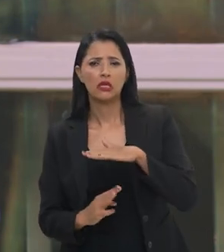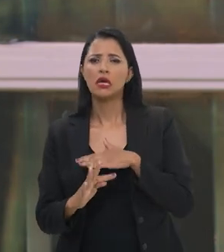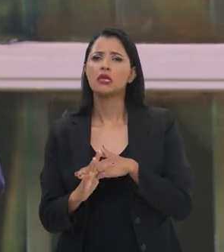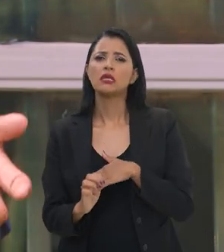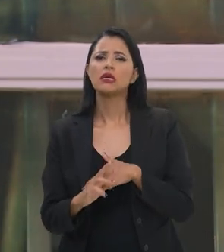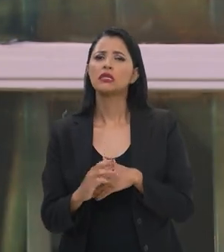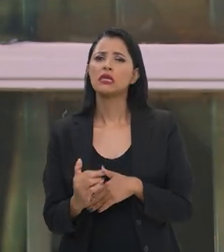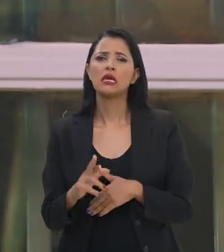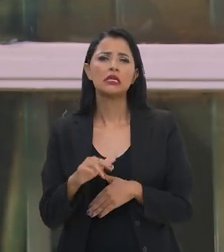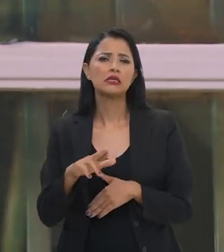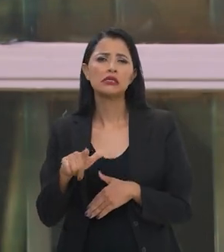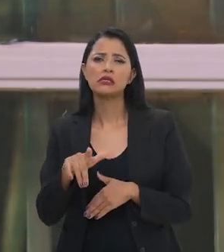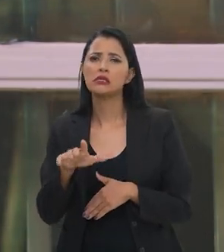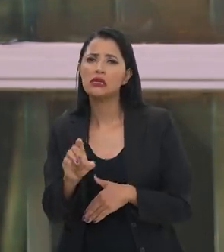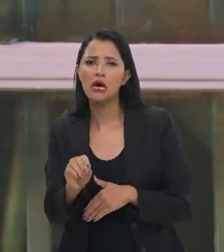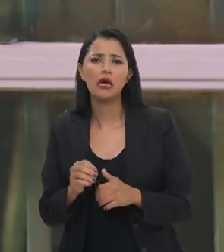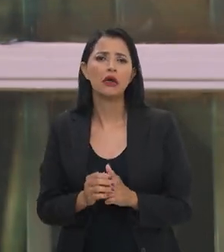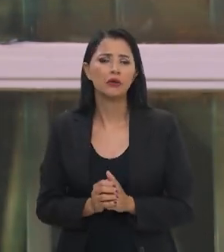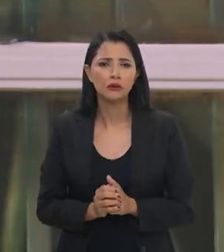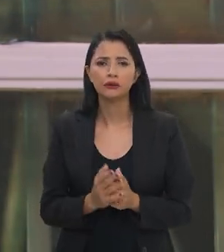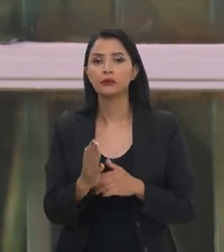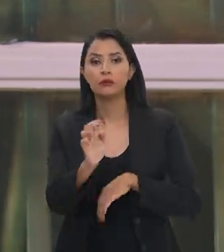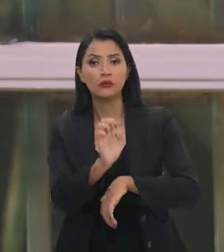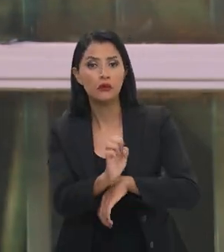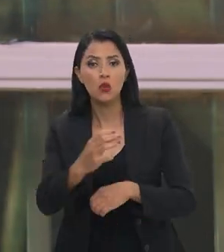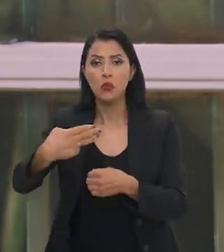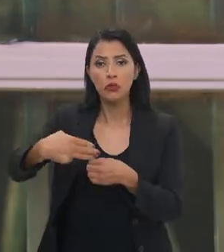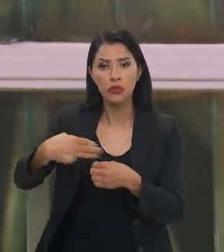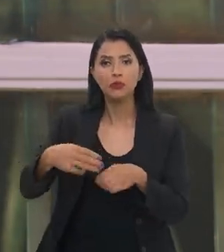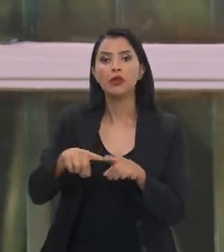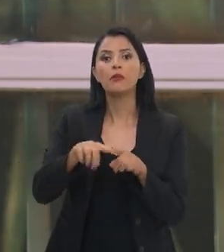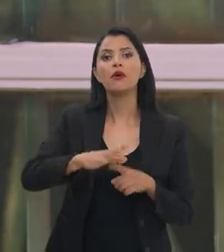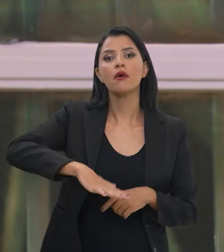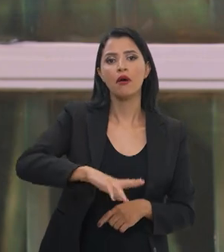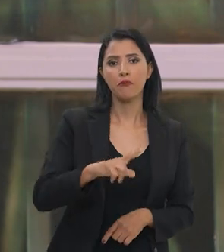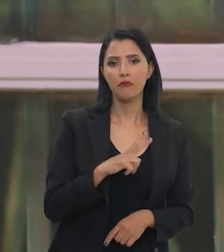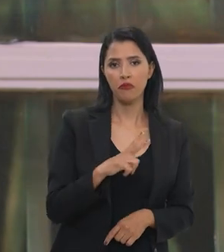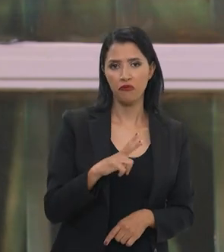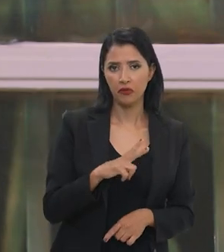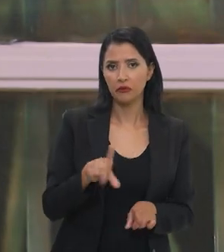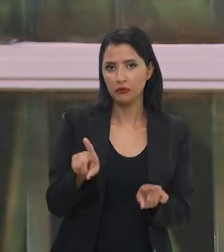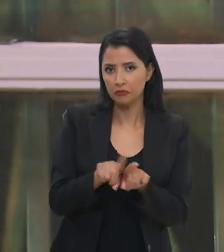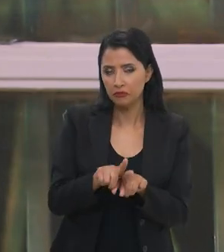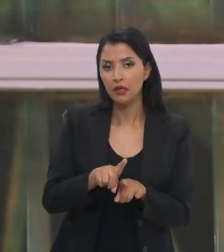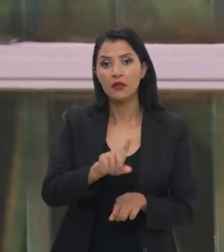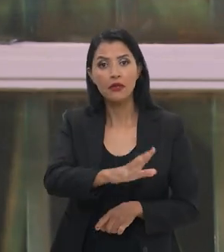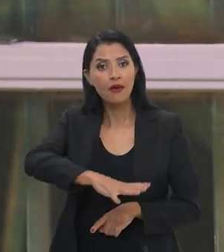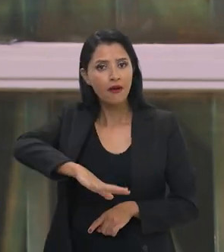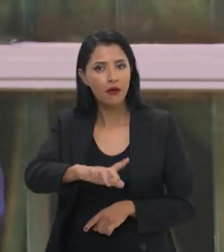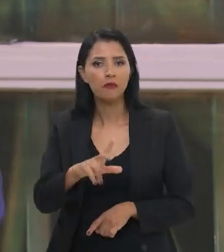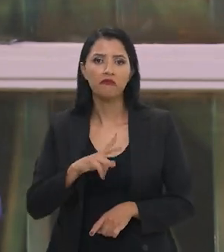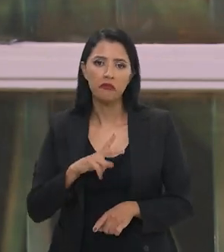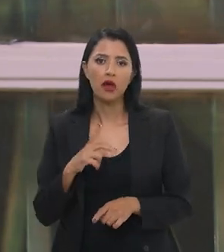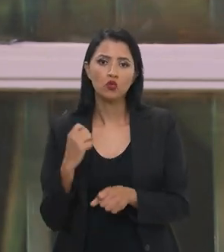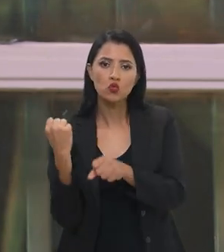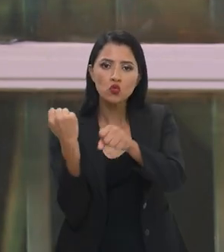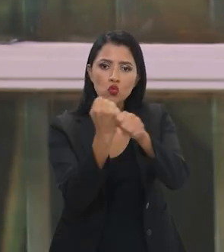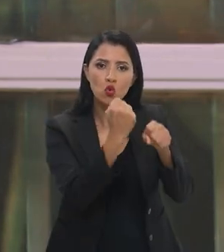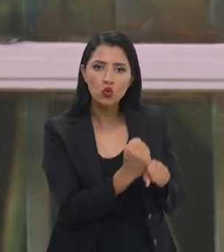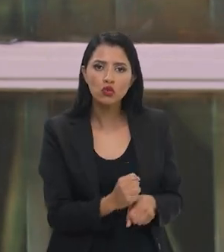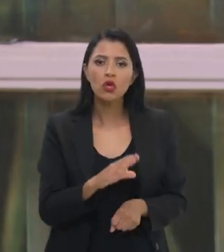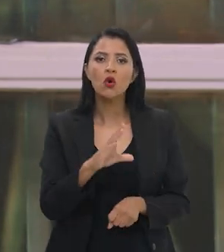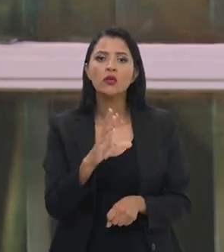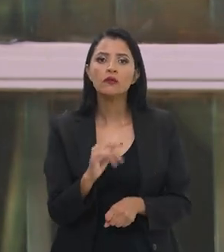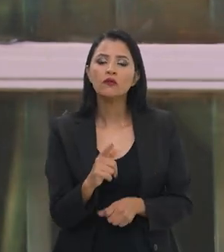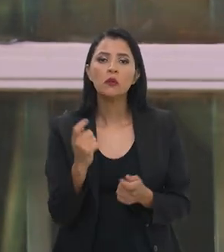terceirizados enfim os estados os municípios e o setor privado vai trabalhar com construção